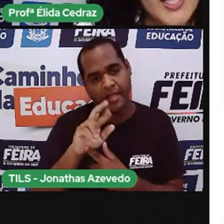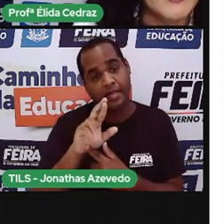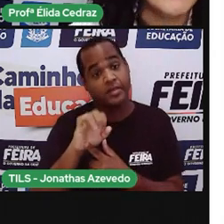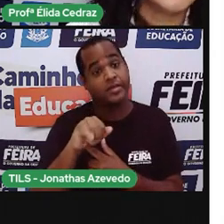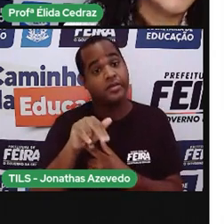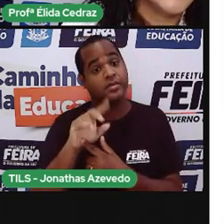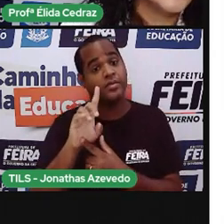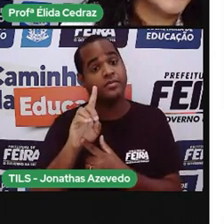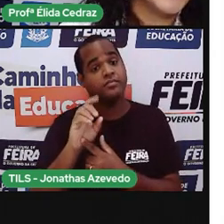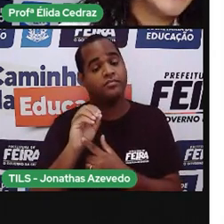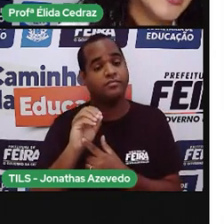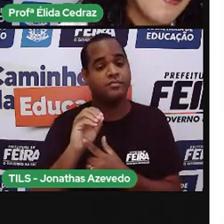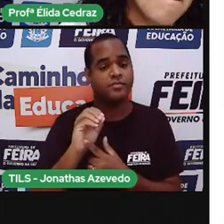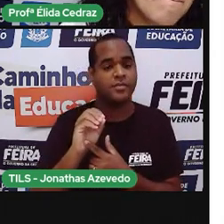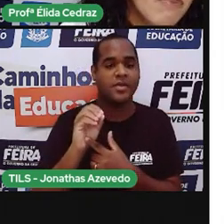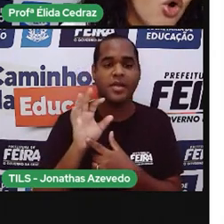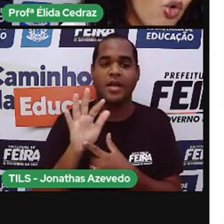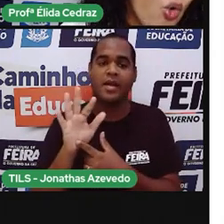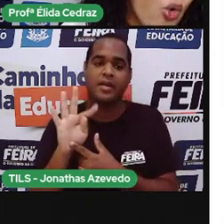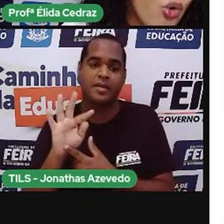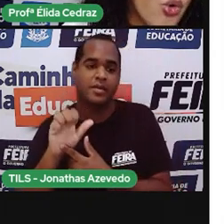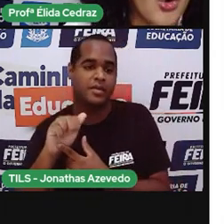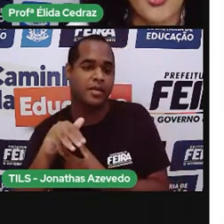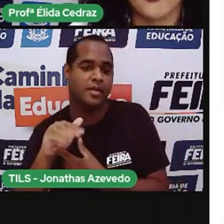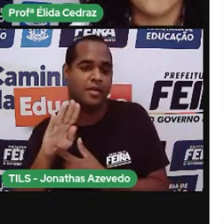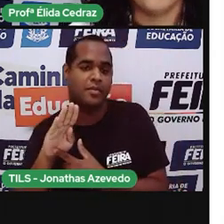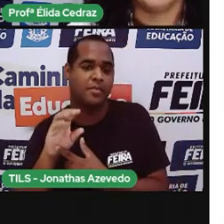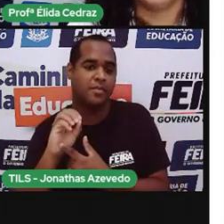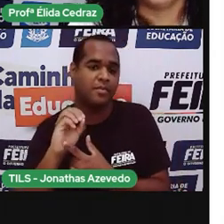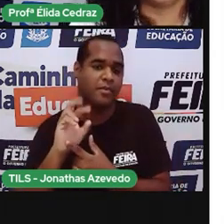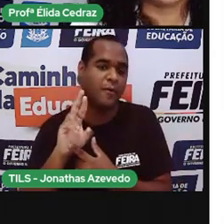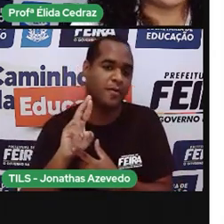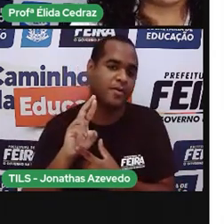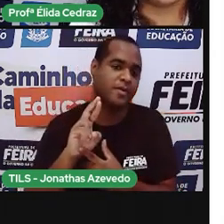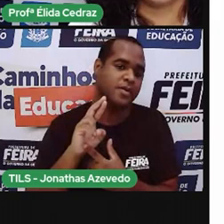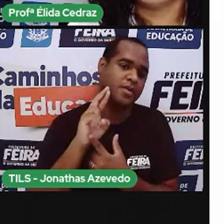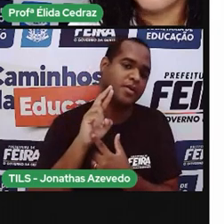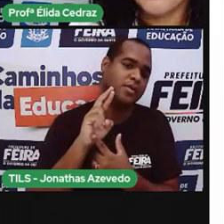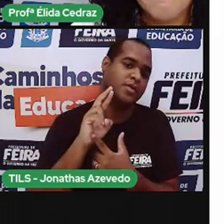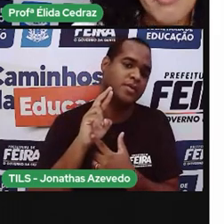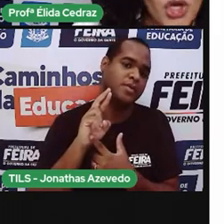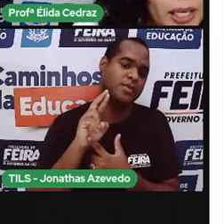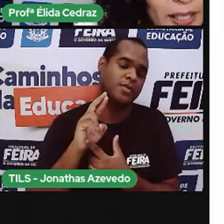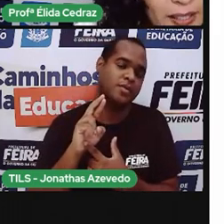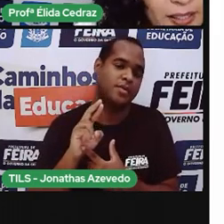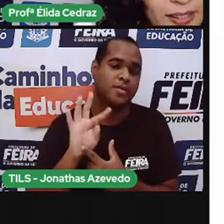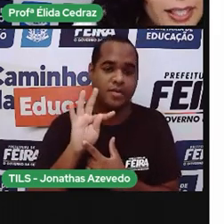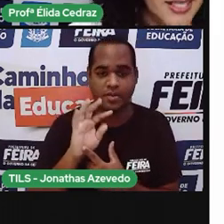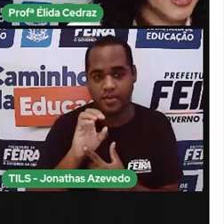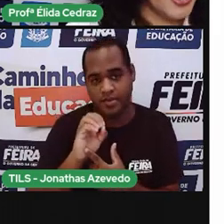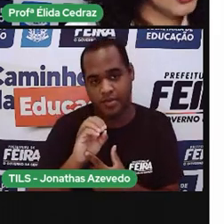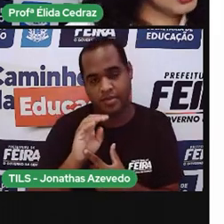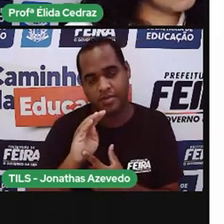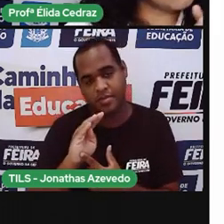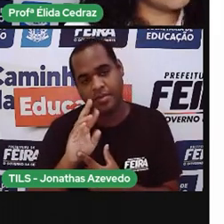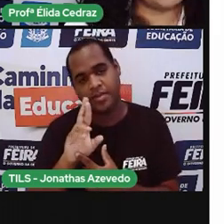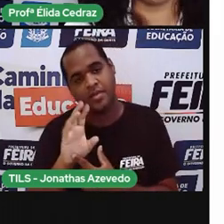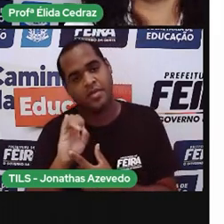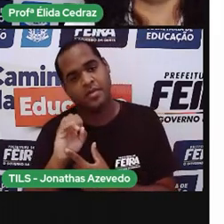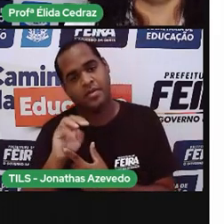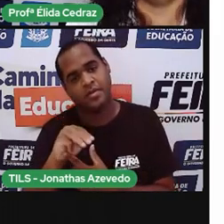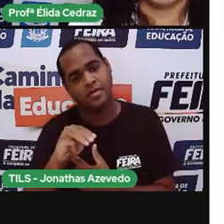tamarindo, T de tambor, T de tamborim e T